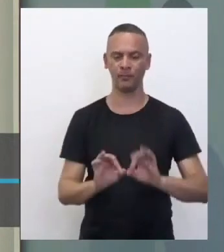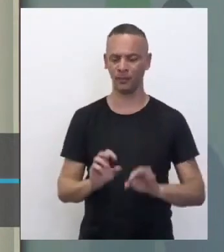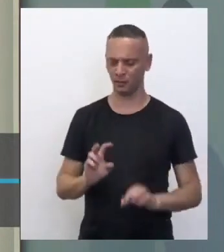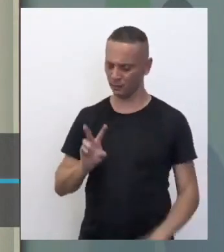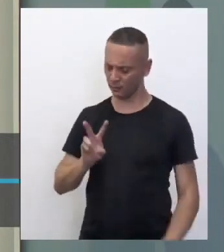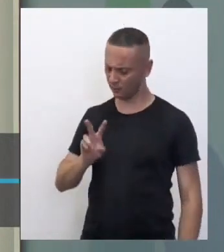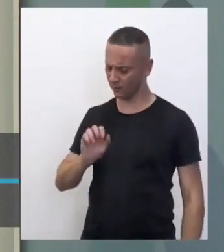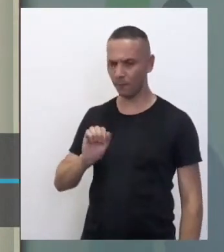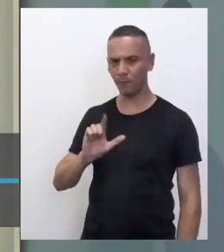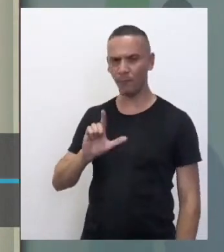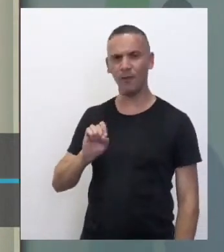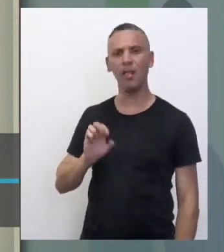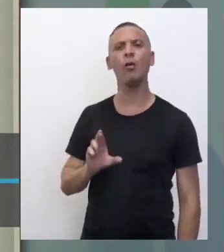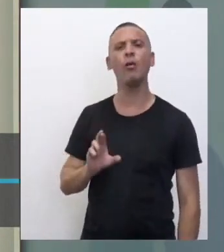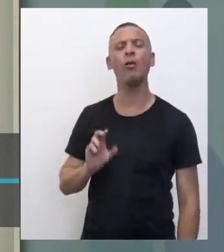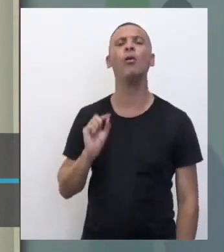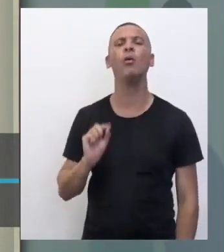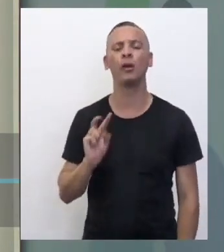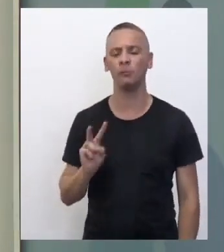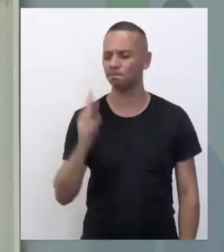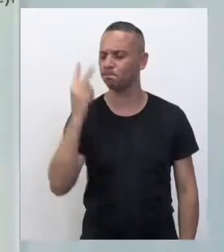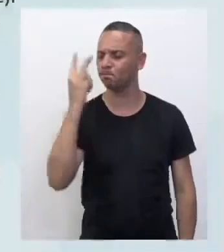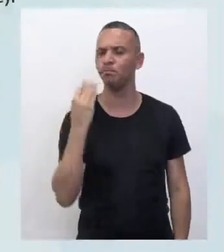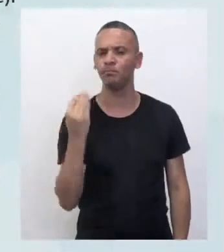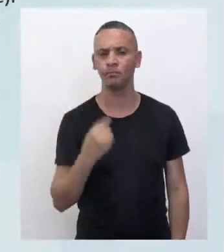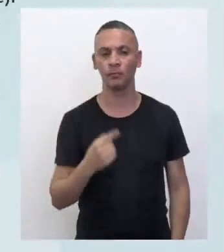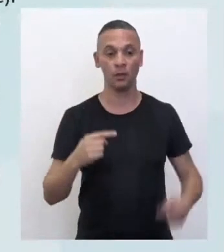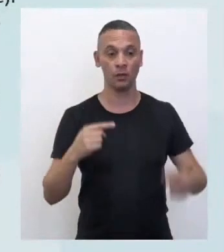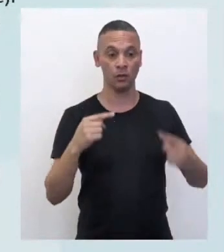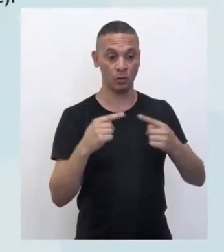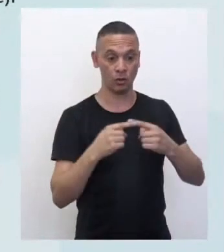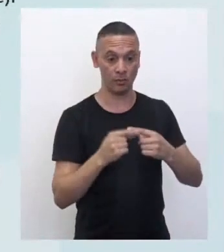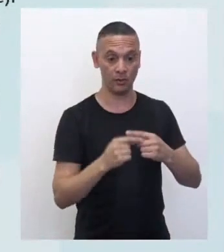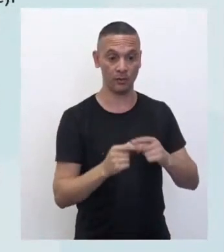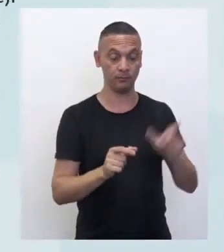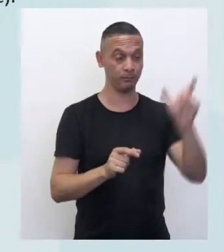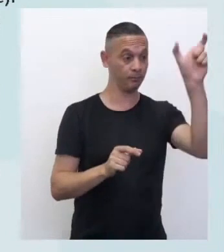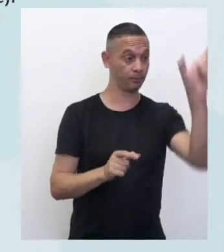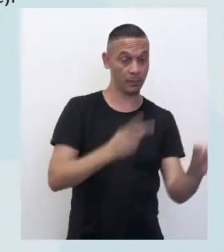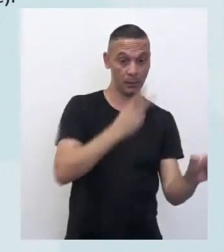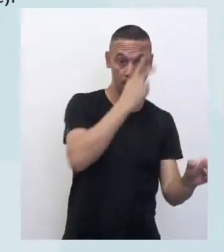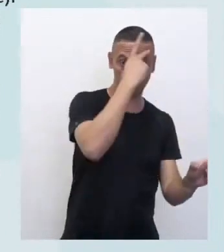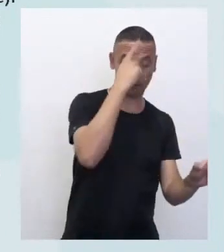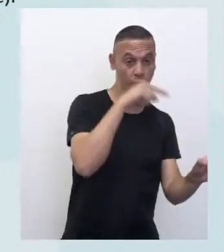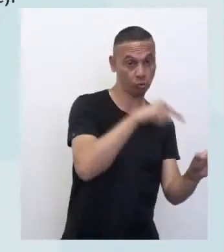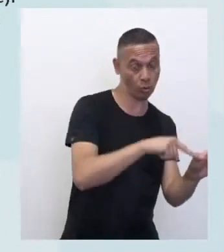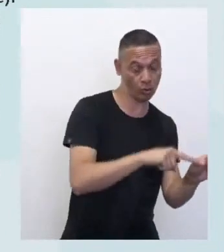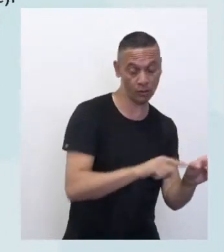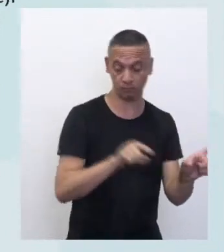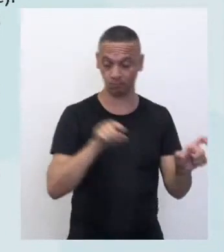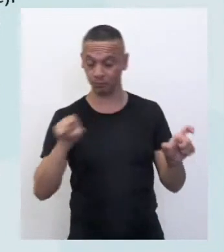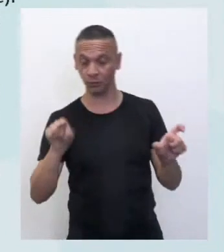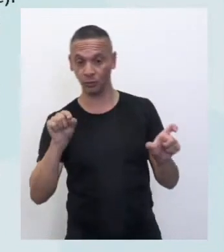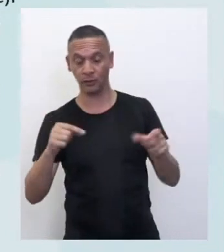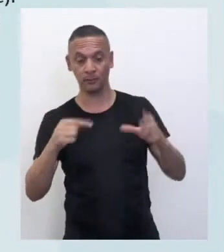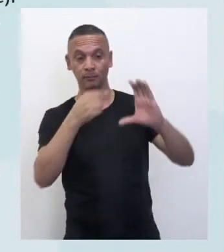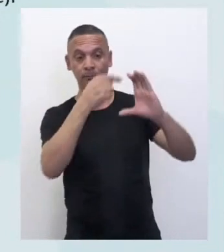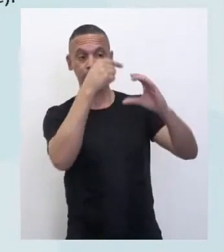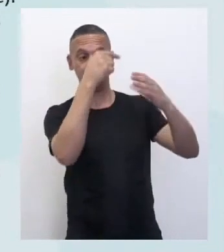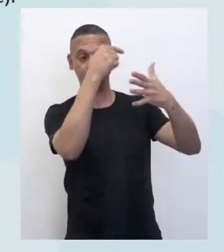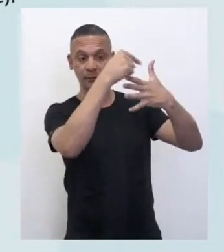gente? Os valores surgem da relação entre sujeito e objeto, estabelecendo critérios